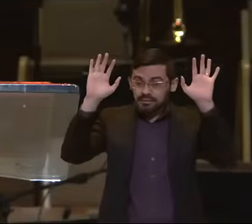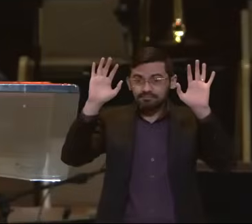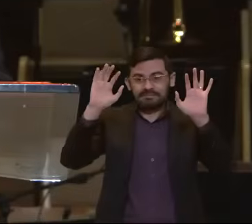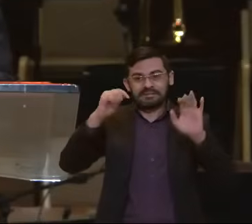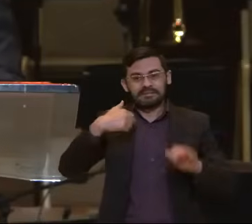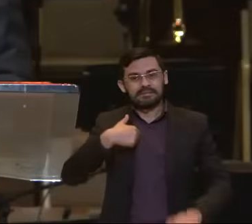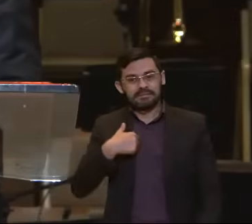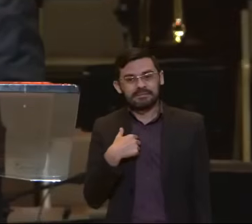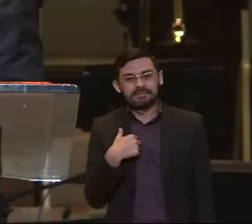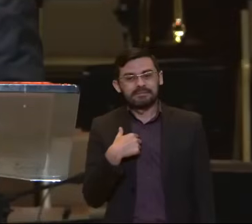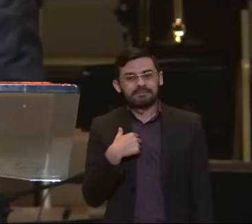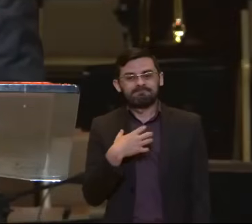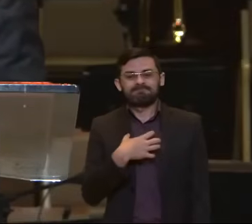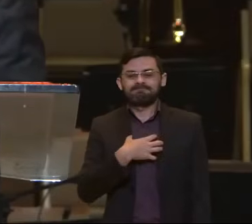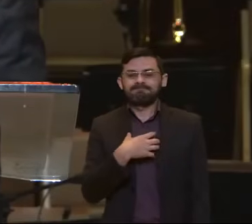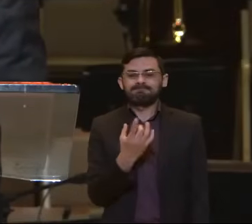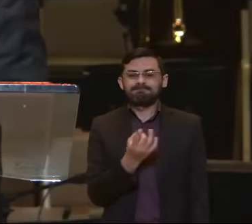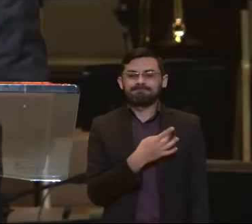temo.